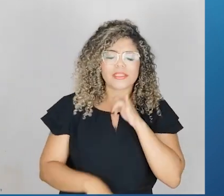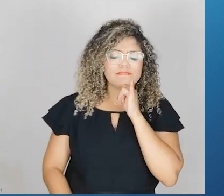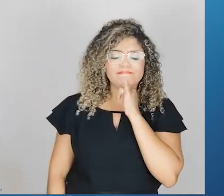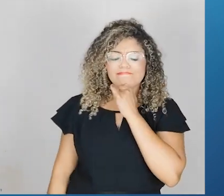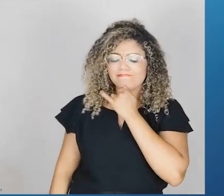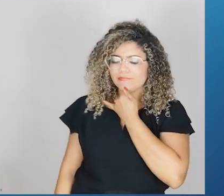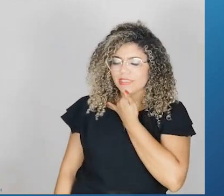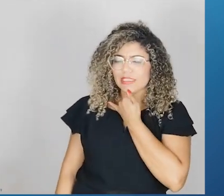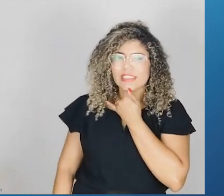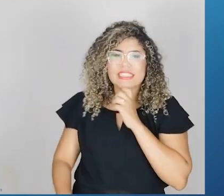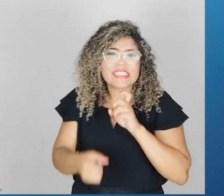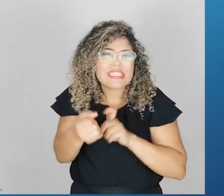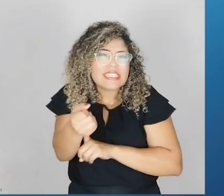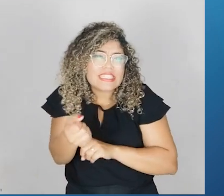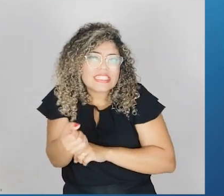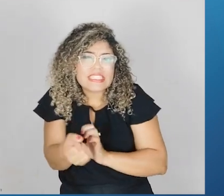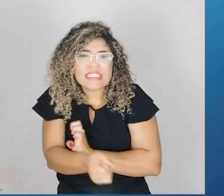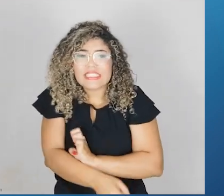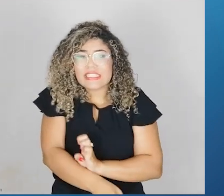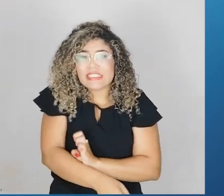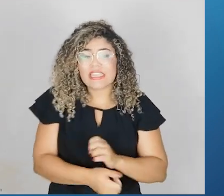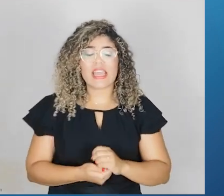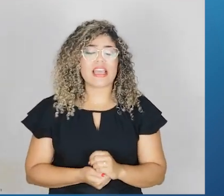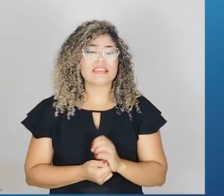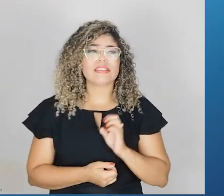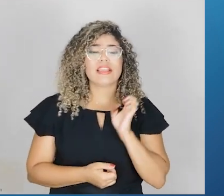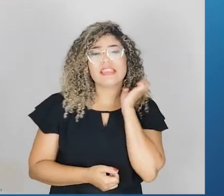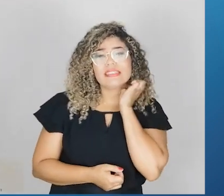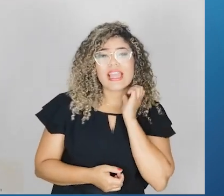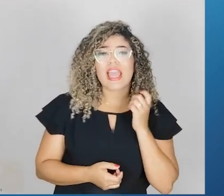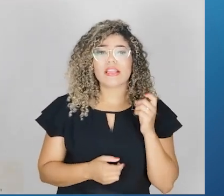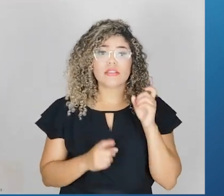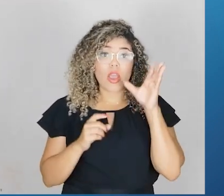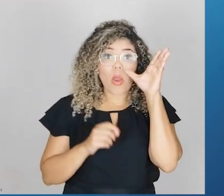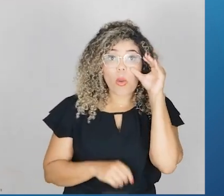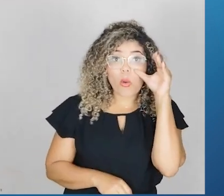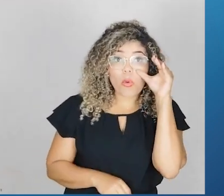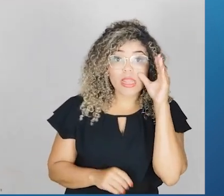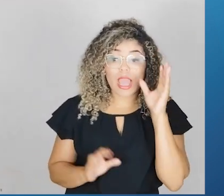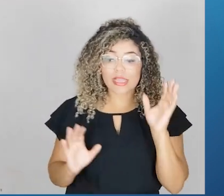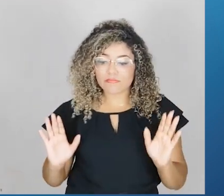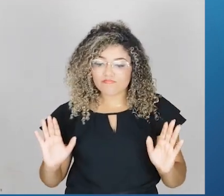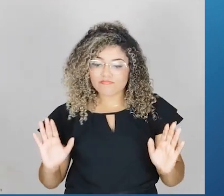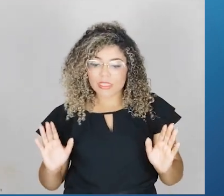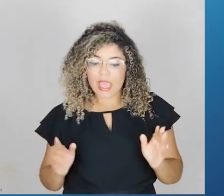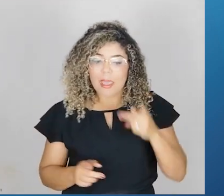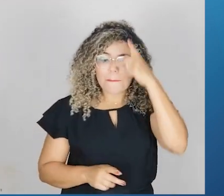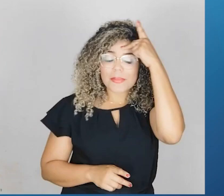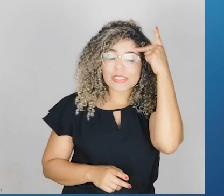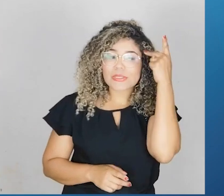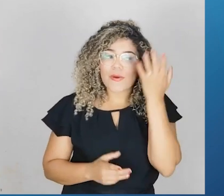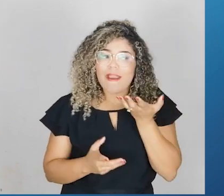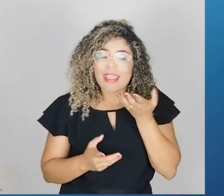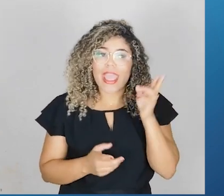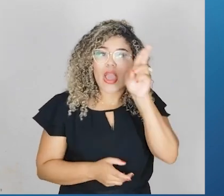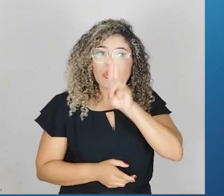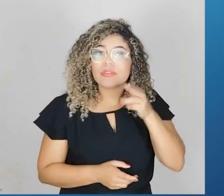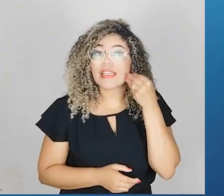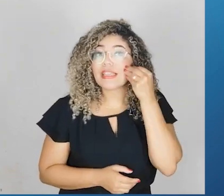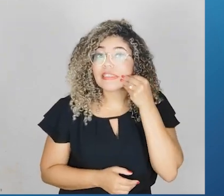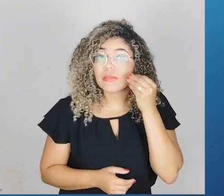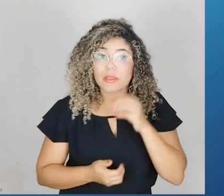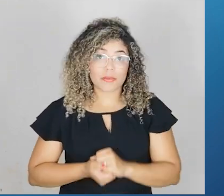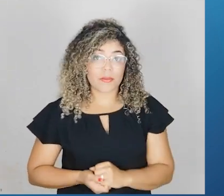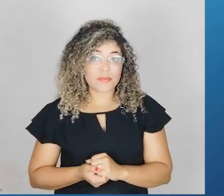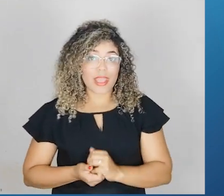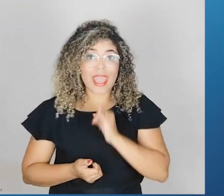infelicidade, estresse, curiosidade, entre outros. Então esses fatores motivadores estão relacionados também com a vida social do indivíduo.